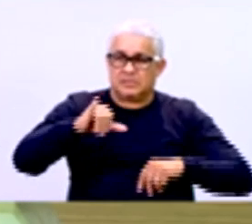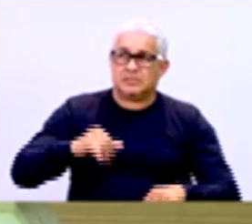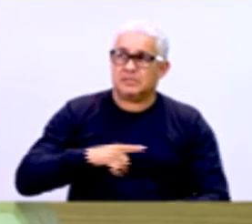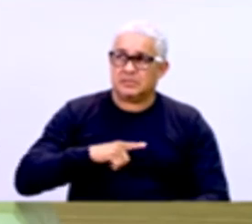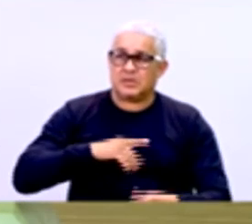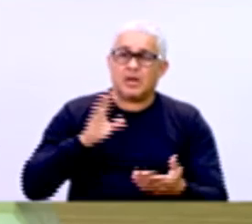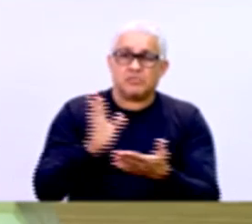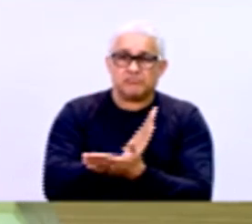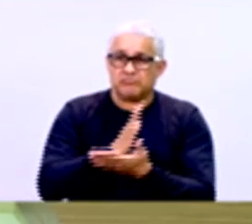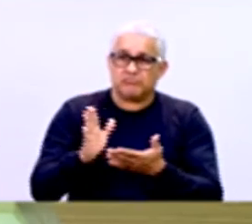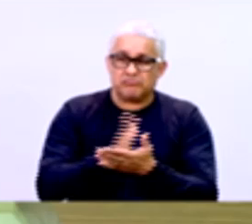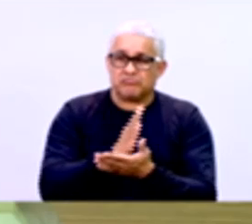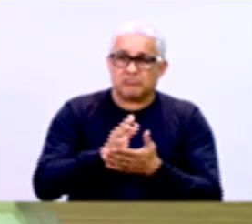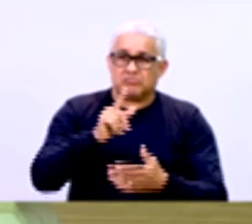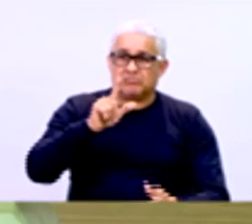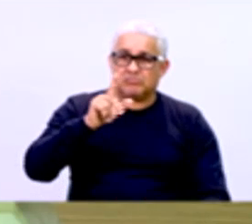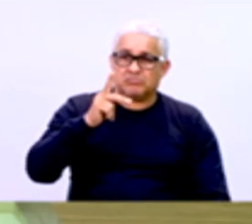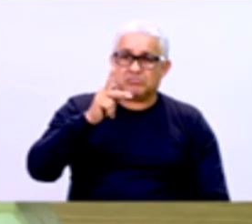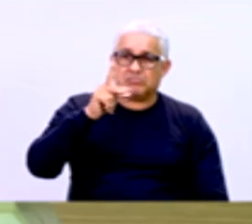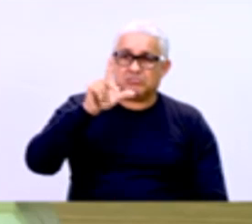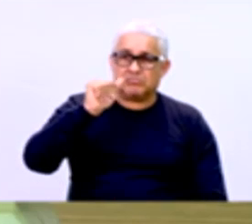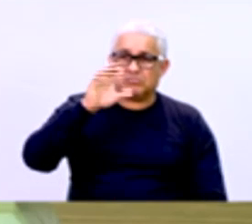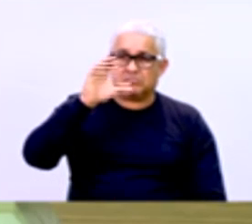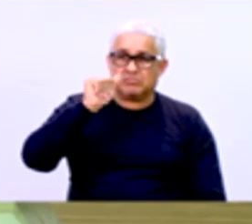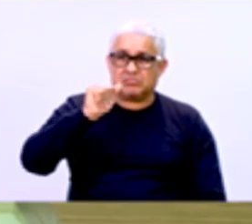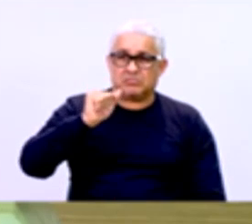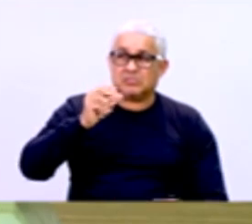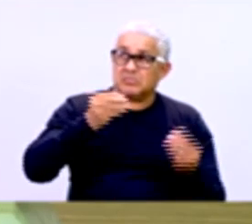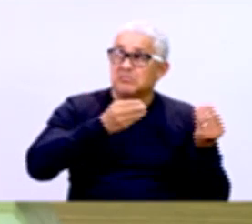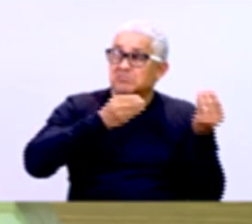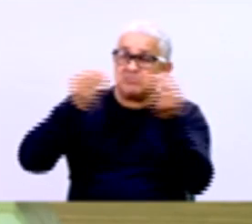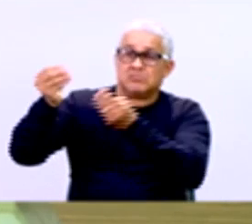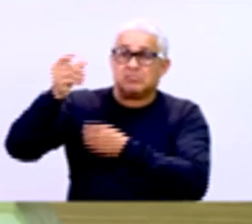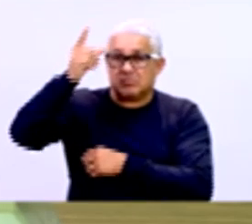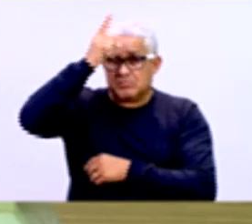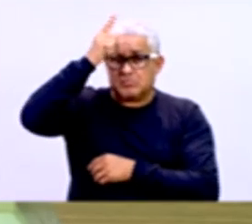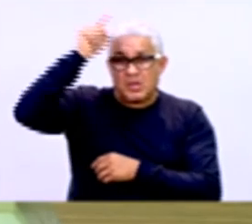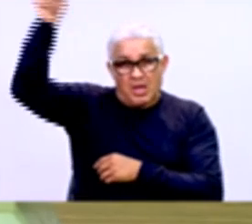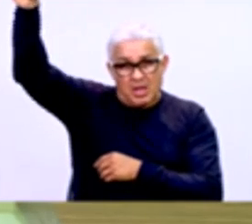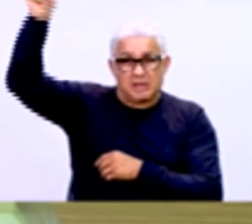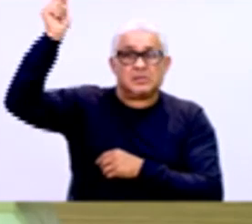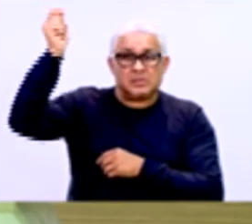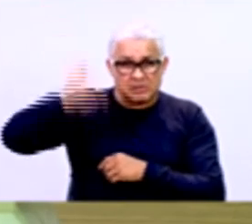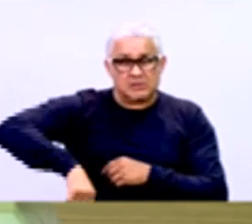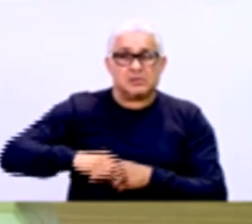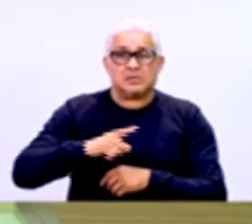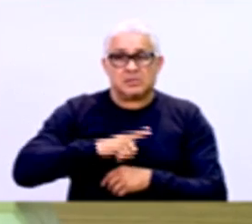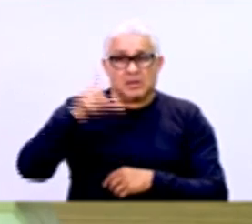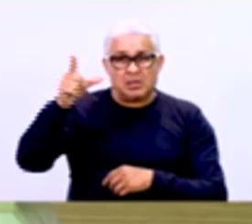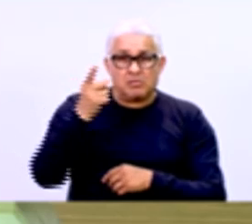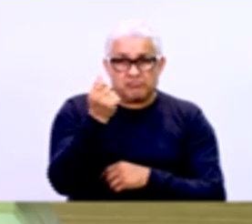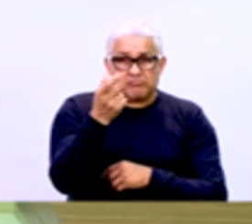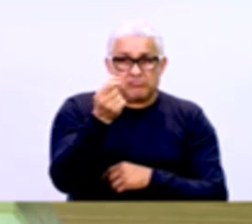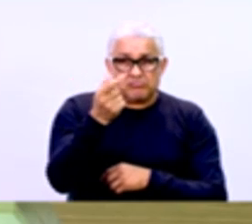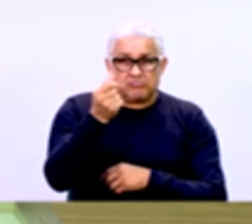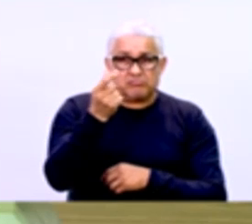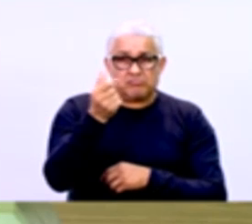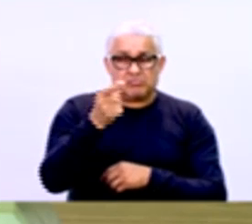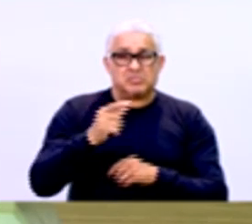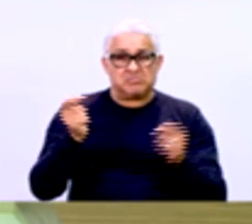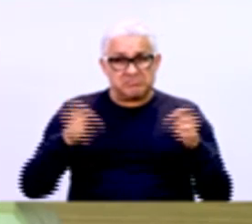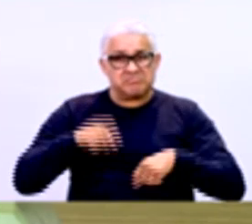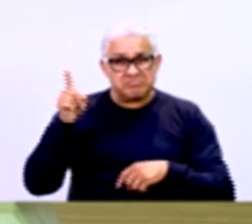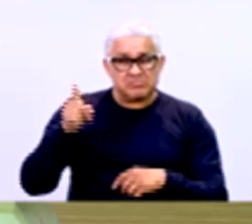vão para a Alemanha, que são recicladas fora do Brasil. E lá eles têm um ganho econômico devido